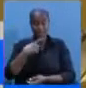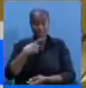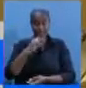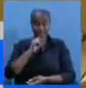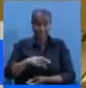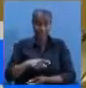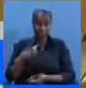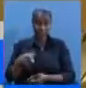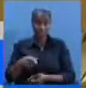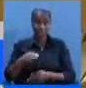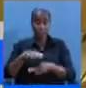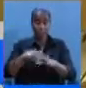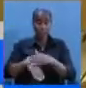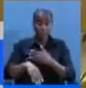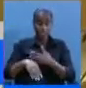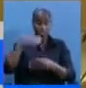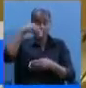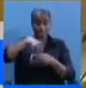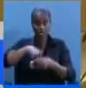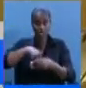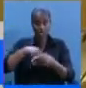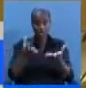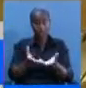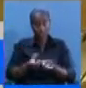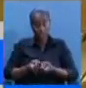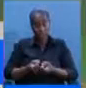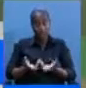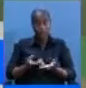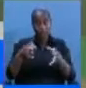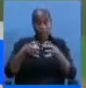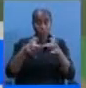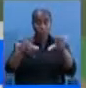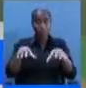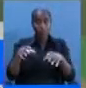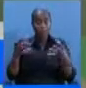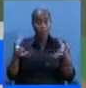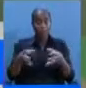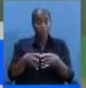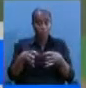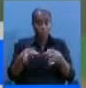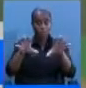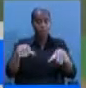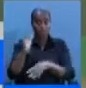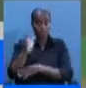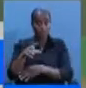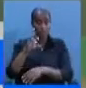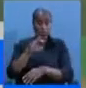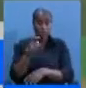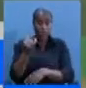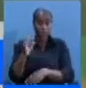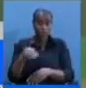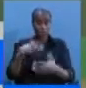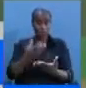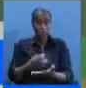a realização de eleições o que foi acatado pelo grupo parlamentar rui figueiredo apresentou se como único candidato